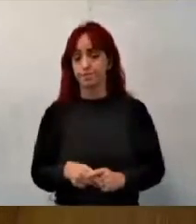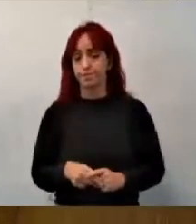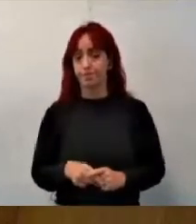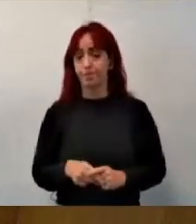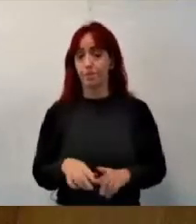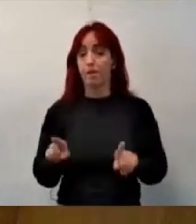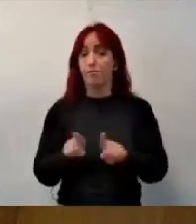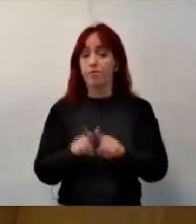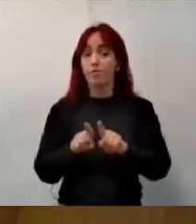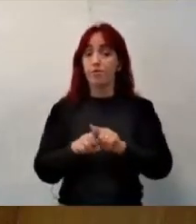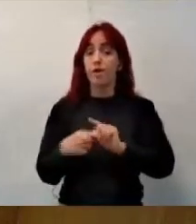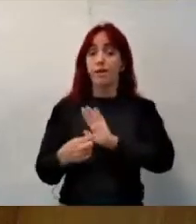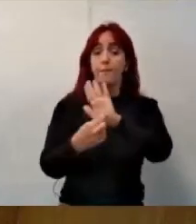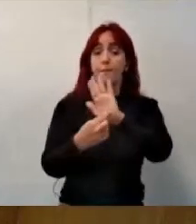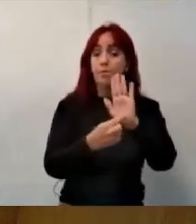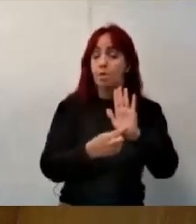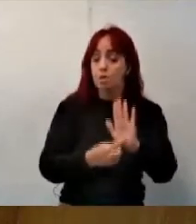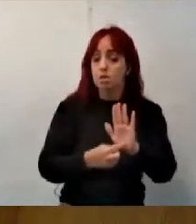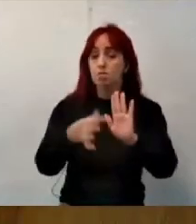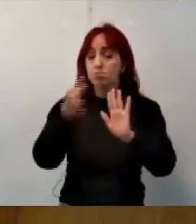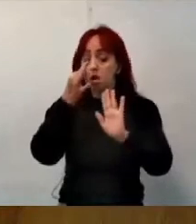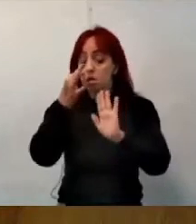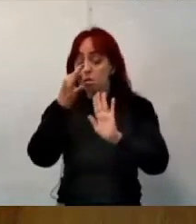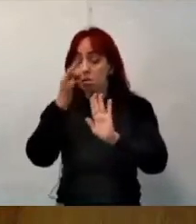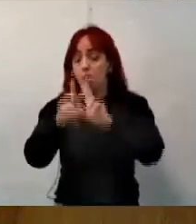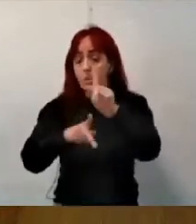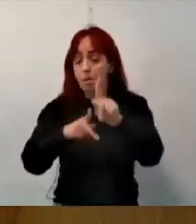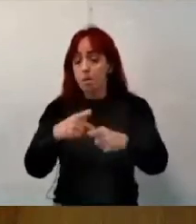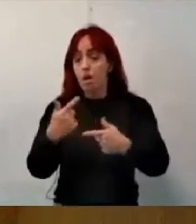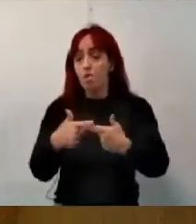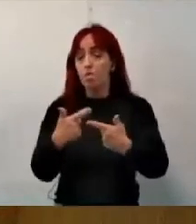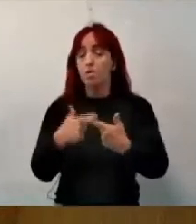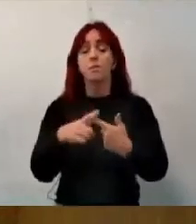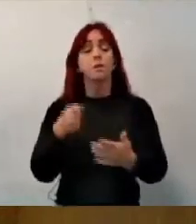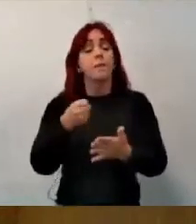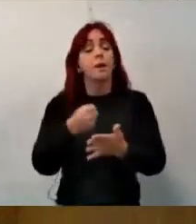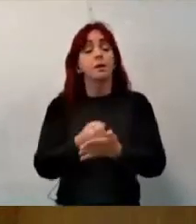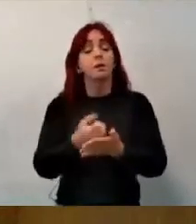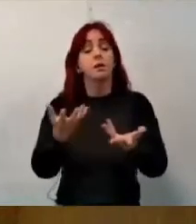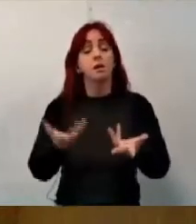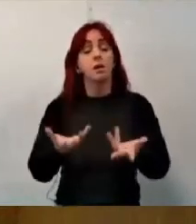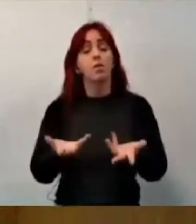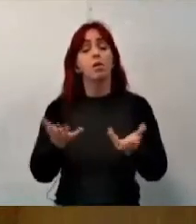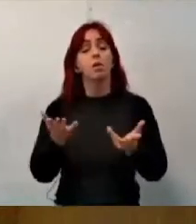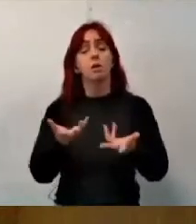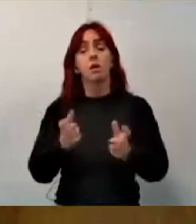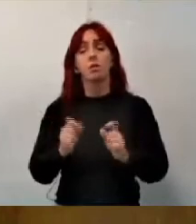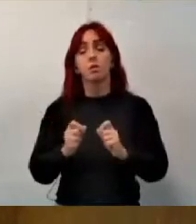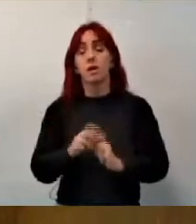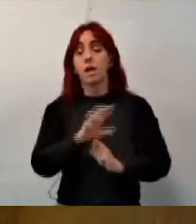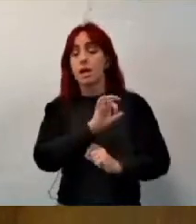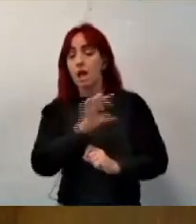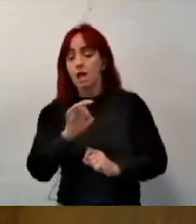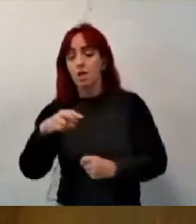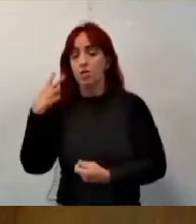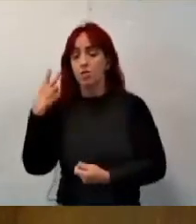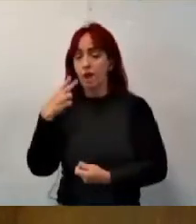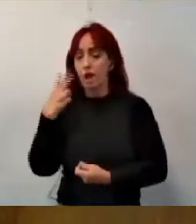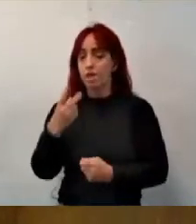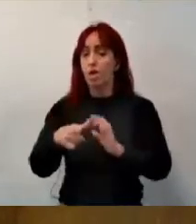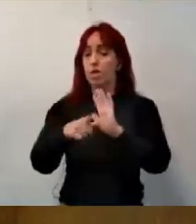impactante e eu gostaria que cada um dos vereadores antes mesmo de se manifestar reflitam e